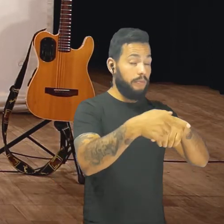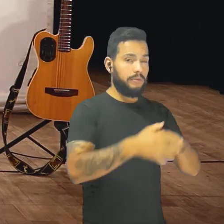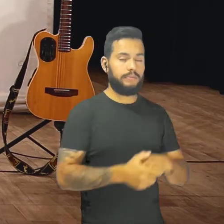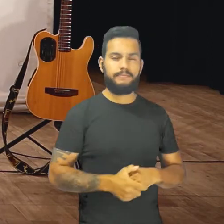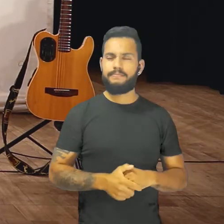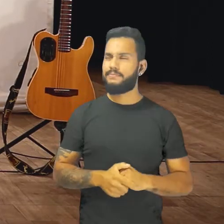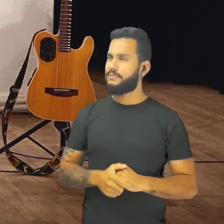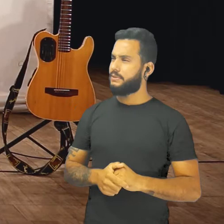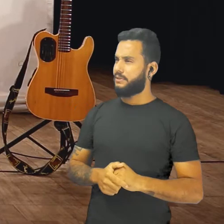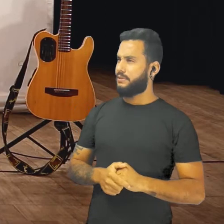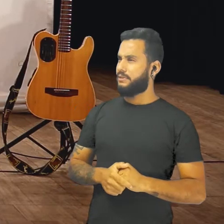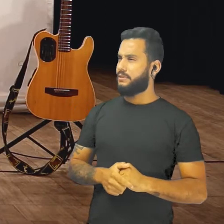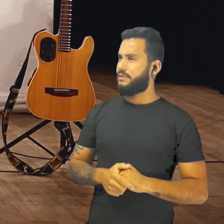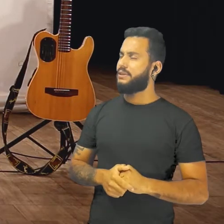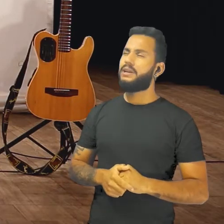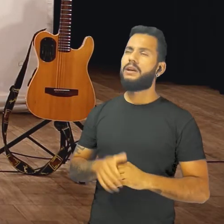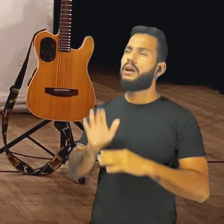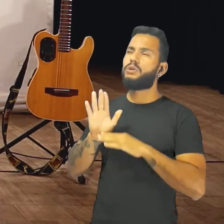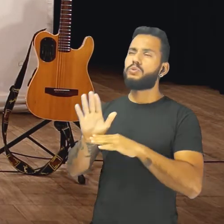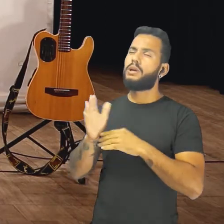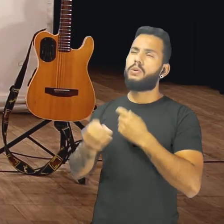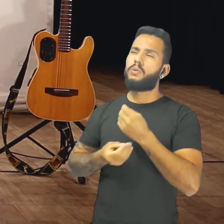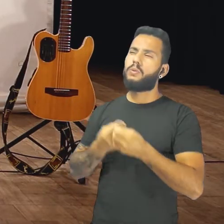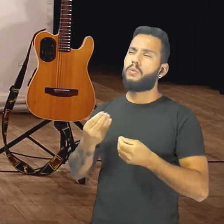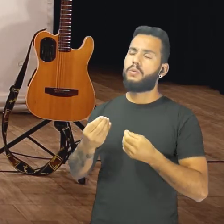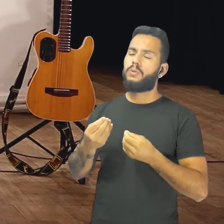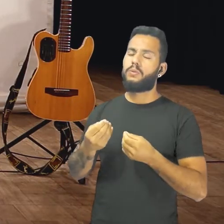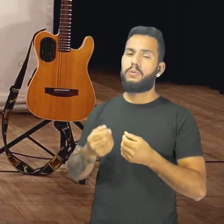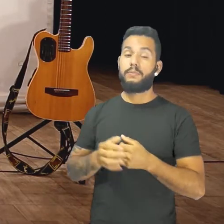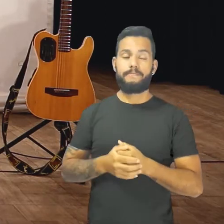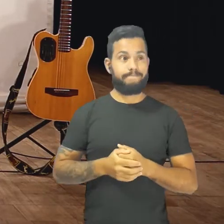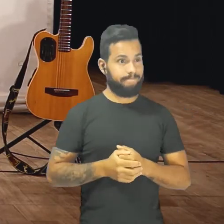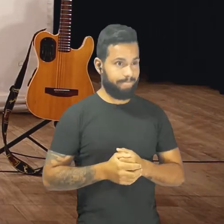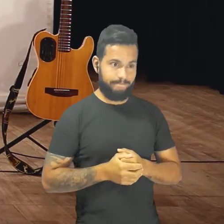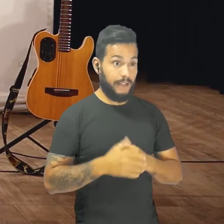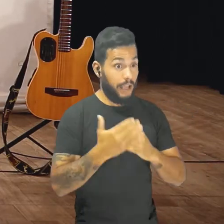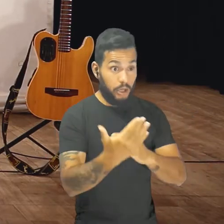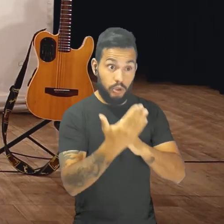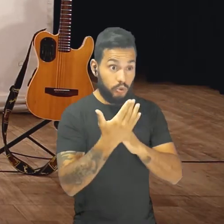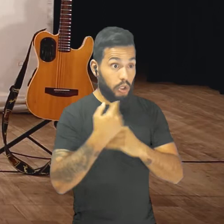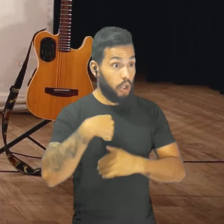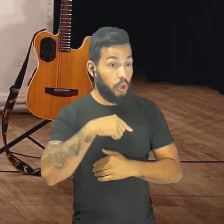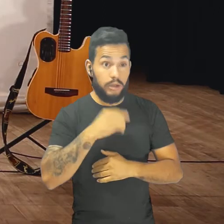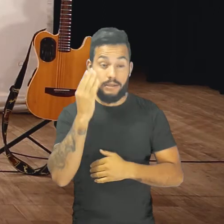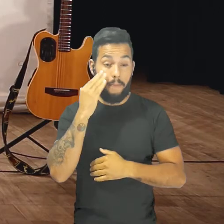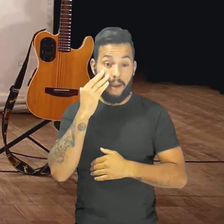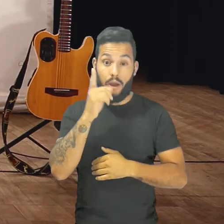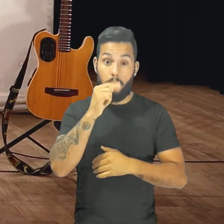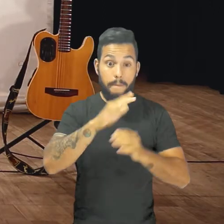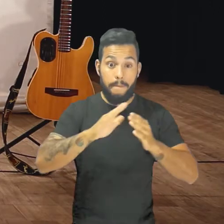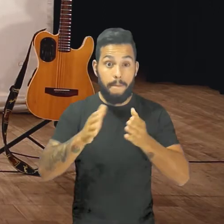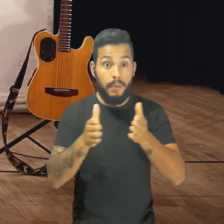mas digam-me, no que posso ajudá-los? Ah, dona Quelônia, guie-nos no mar até outra foz, a